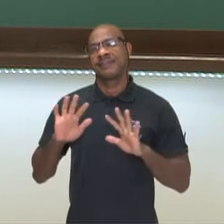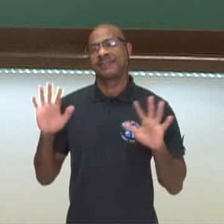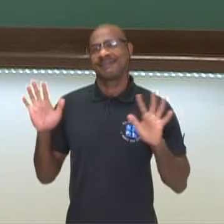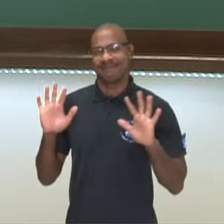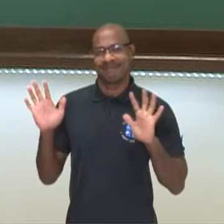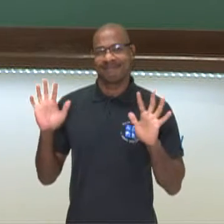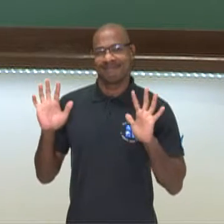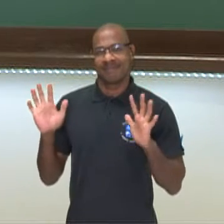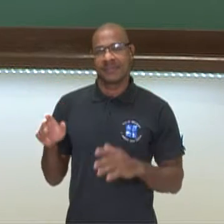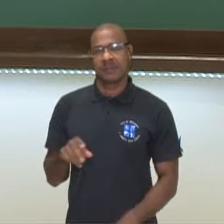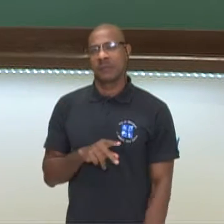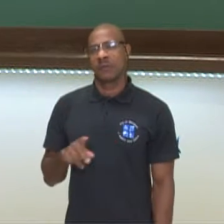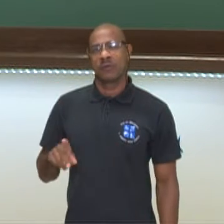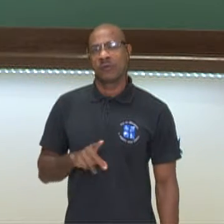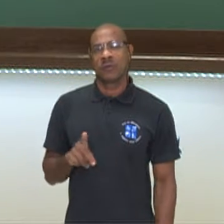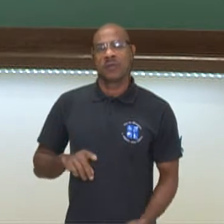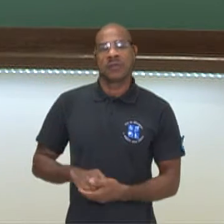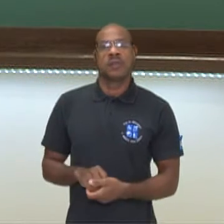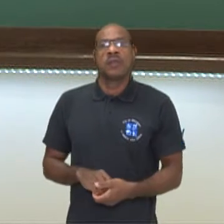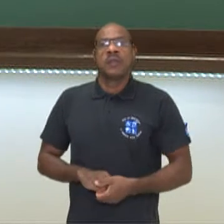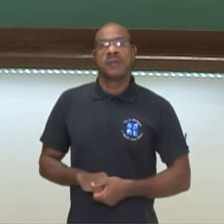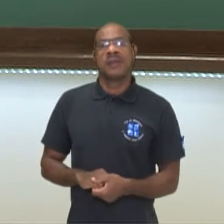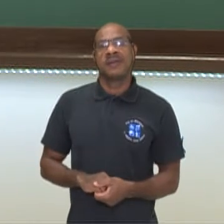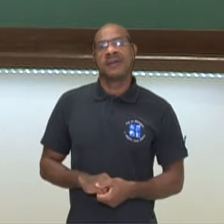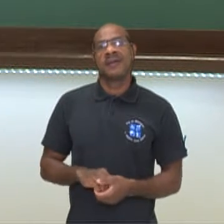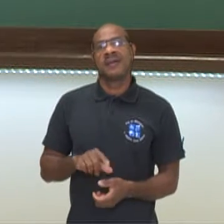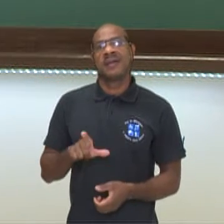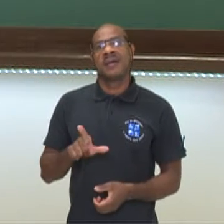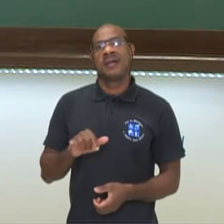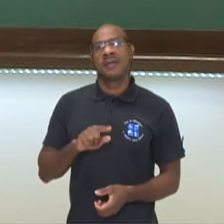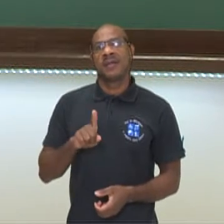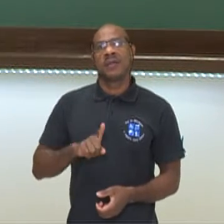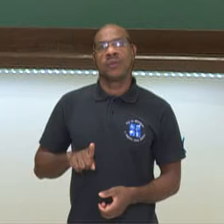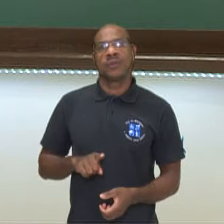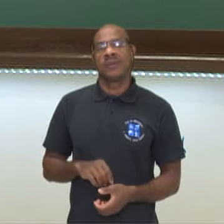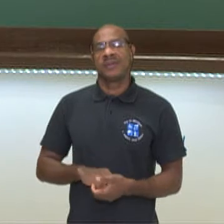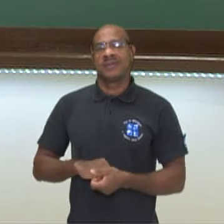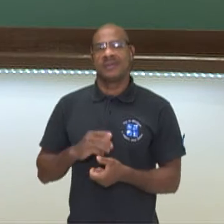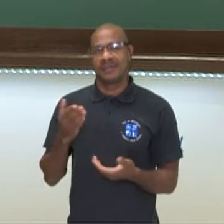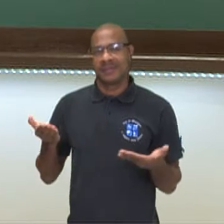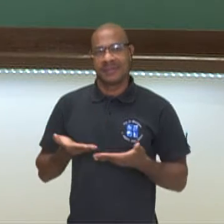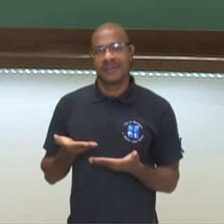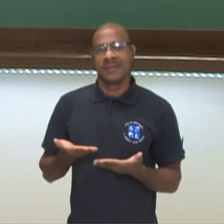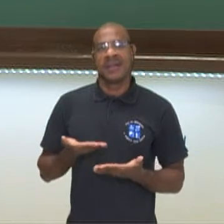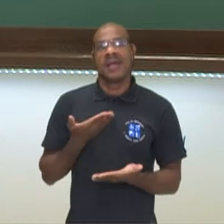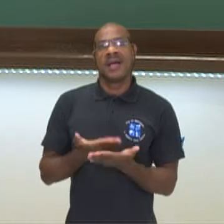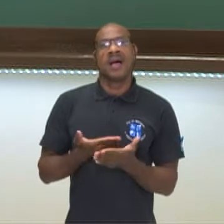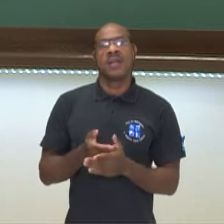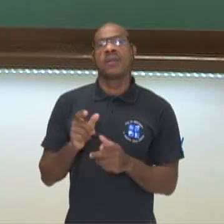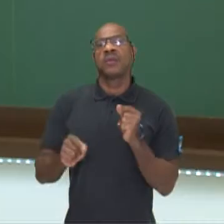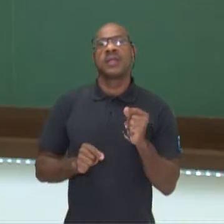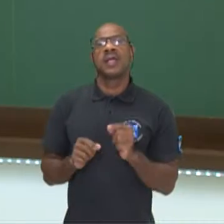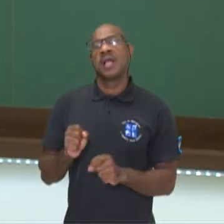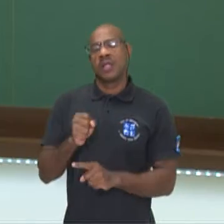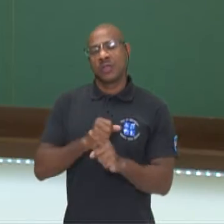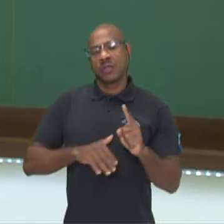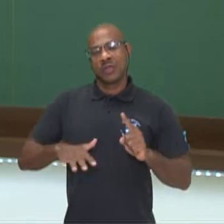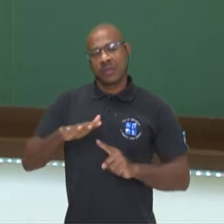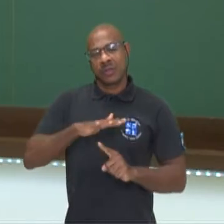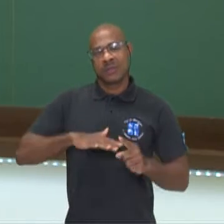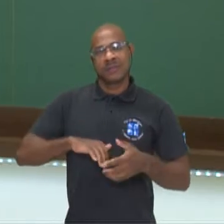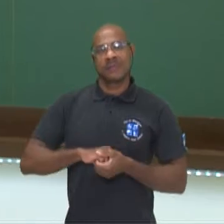Olá, professor Demétrio na área para mais uma aula de sociologia. Vem comigo? Nessa